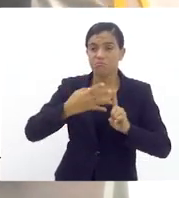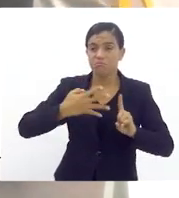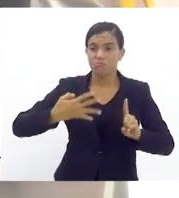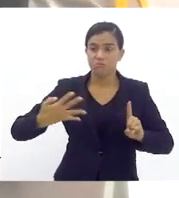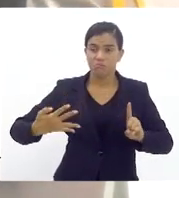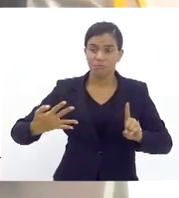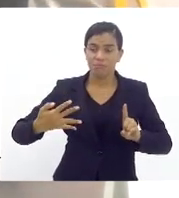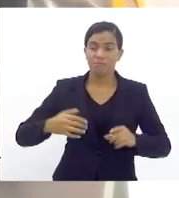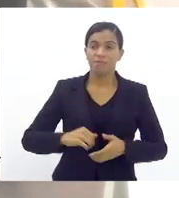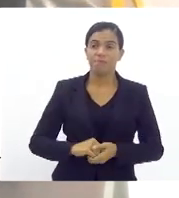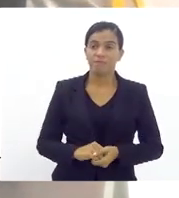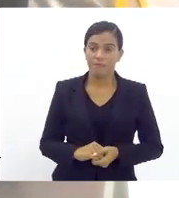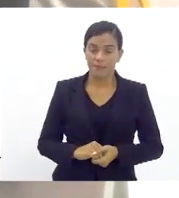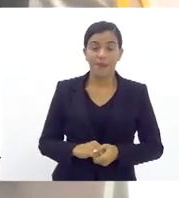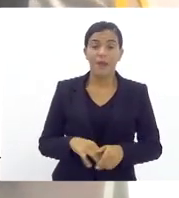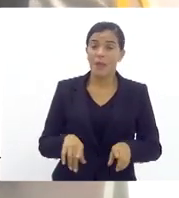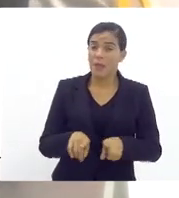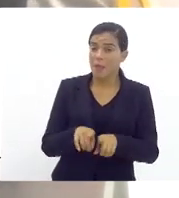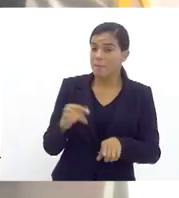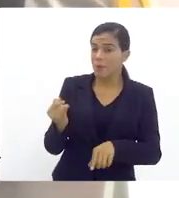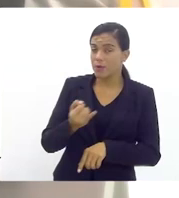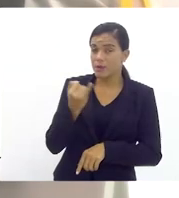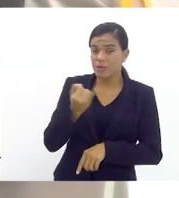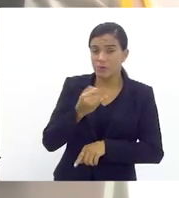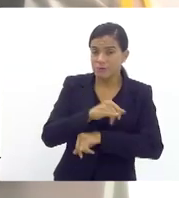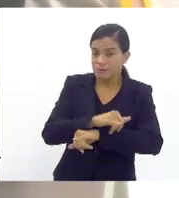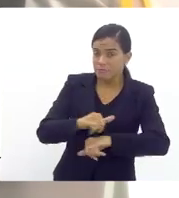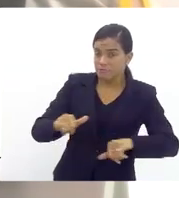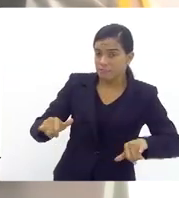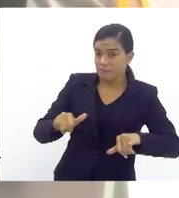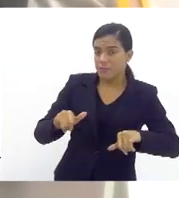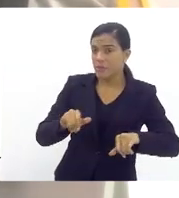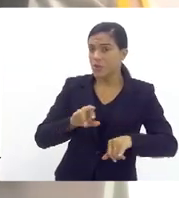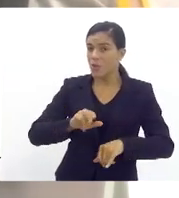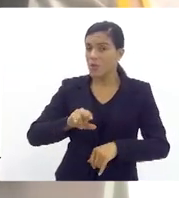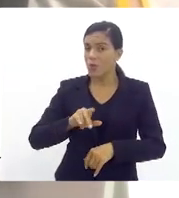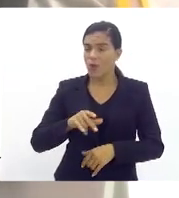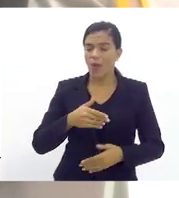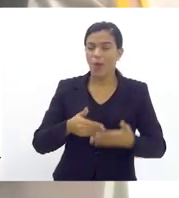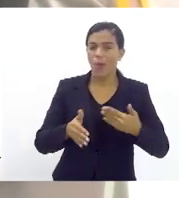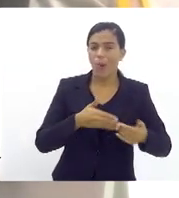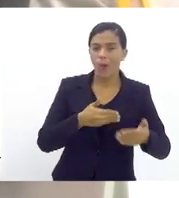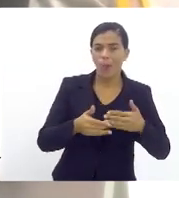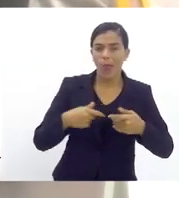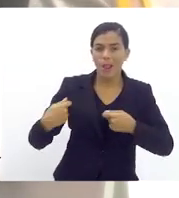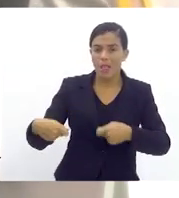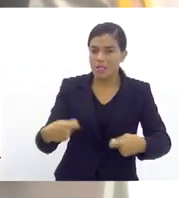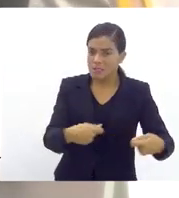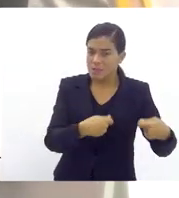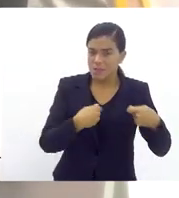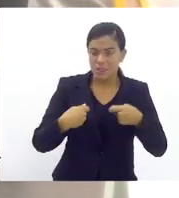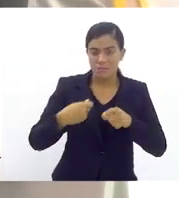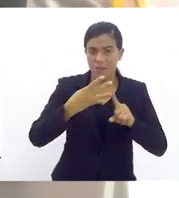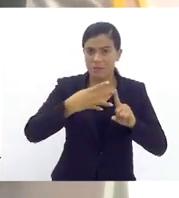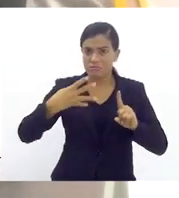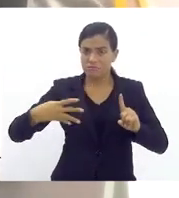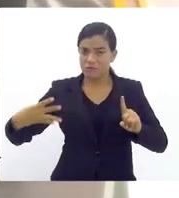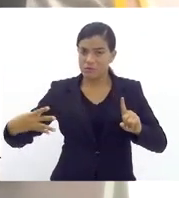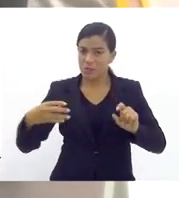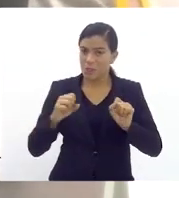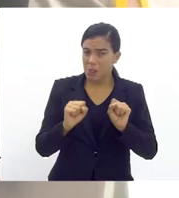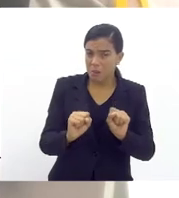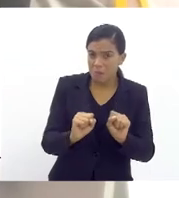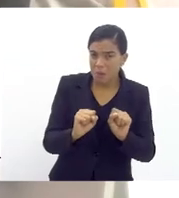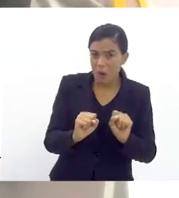LGBTQIA+. Todavia, é importante que saibam que não é qualquer demanda LGBTQIA+, que pode